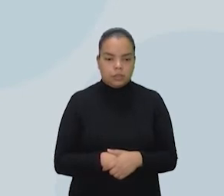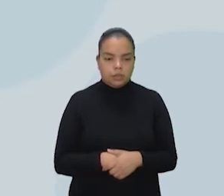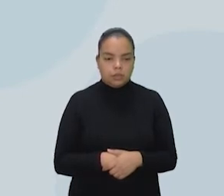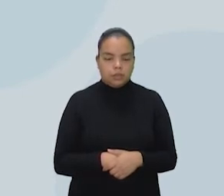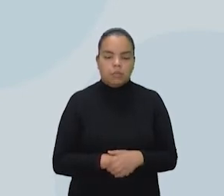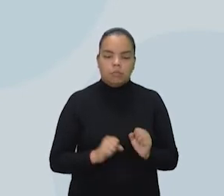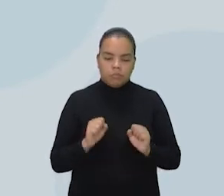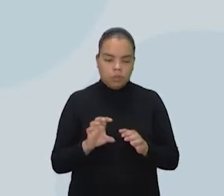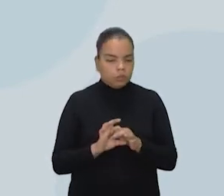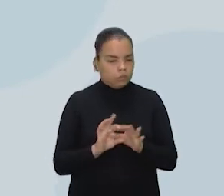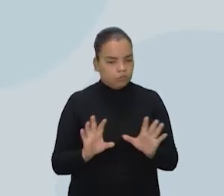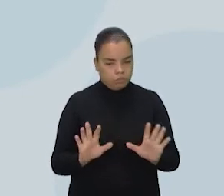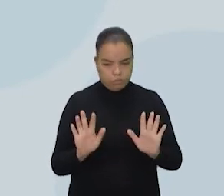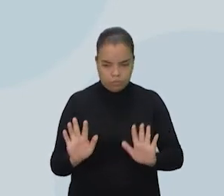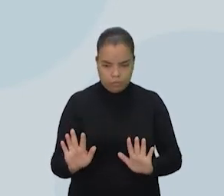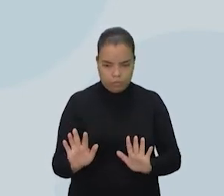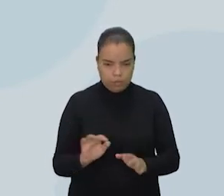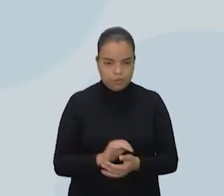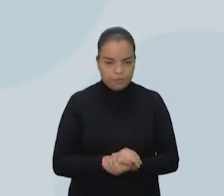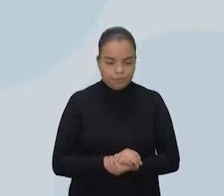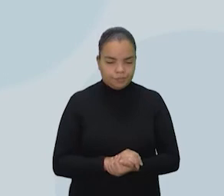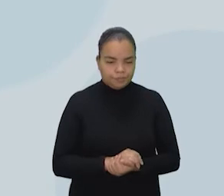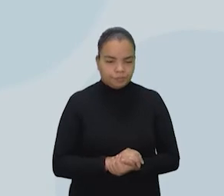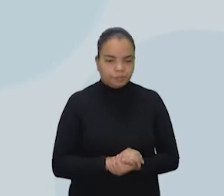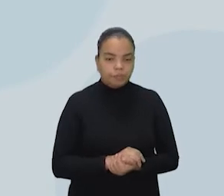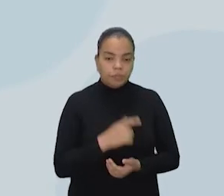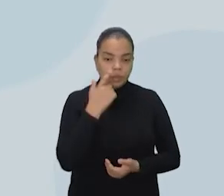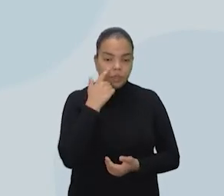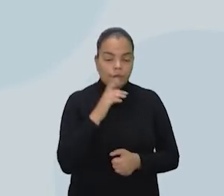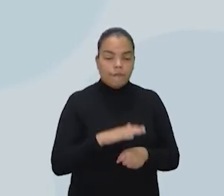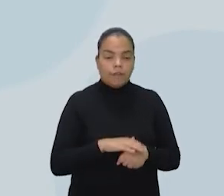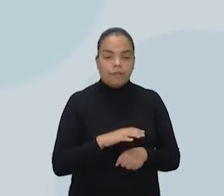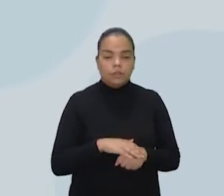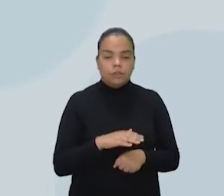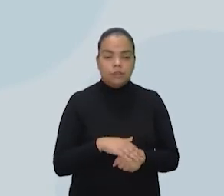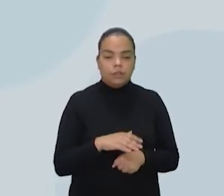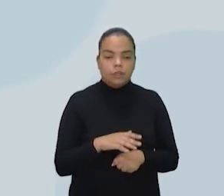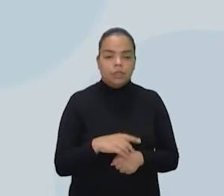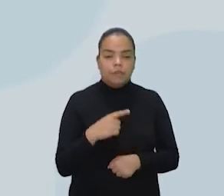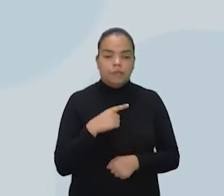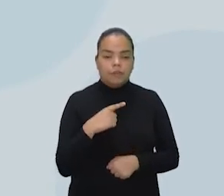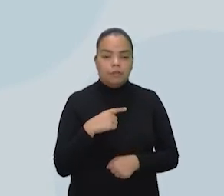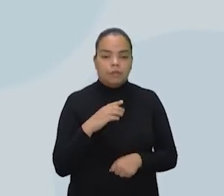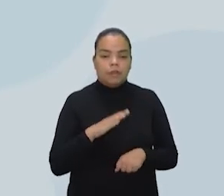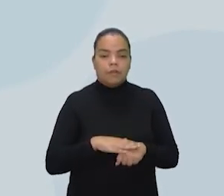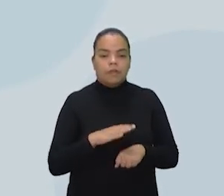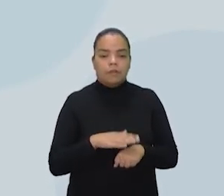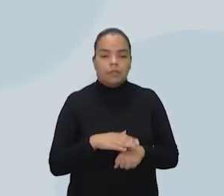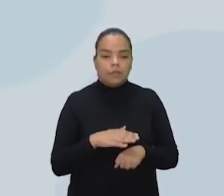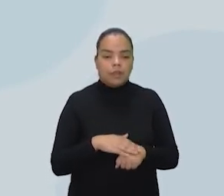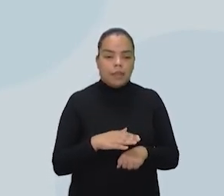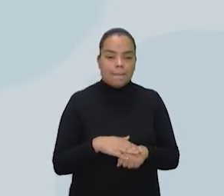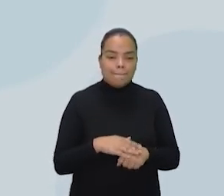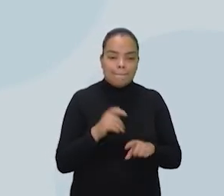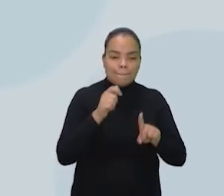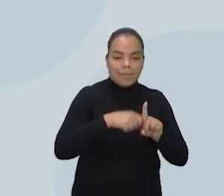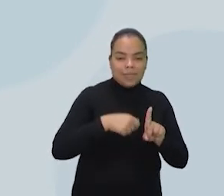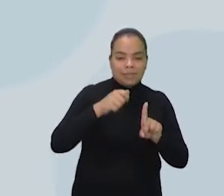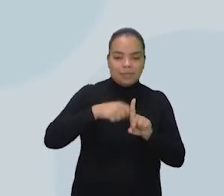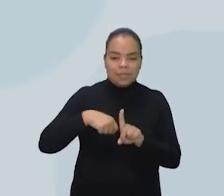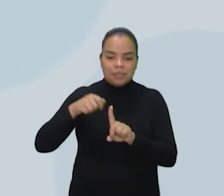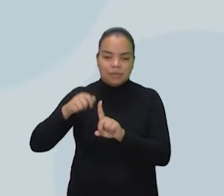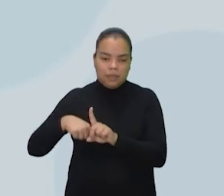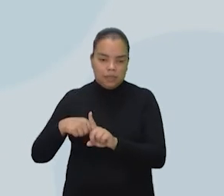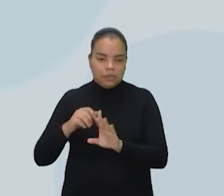pode deixar do jeito que está. Então, o que a gente vai fazer? Ó, a gente tem que calcular mês por mês, porque o aumento você vai ter que precisar do mês